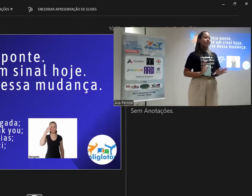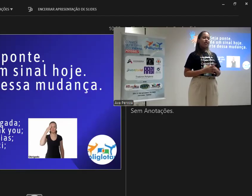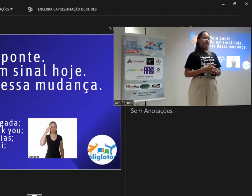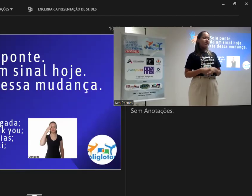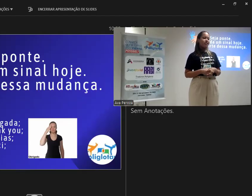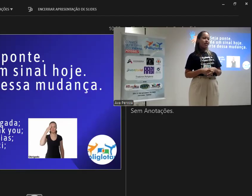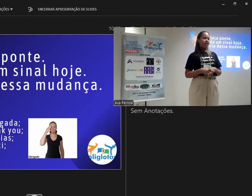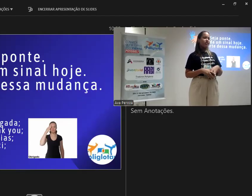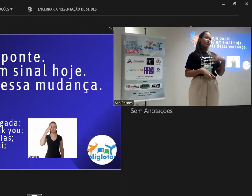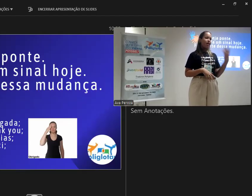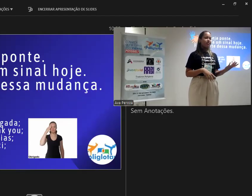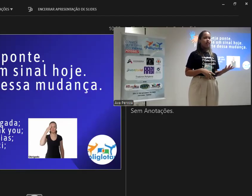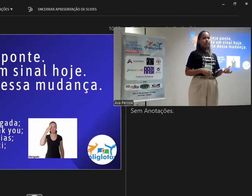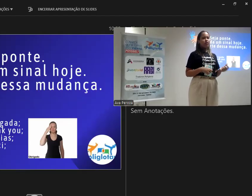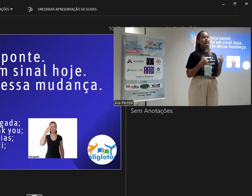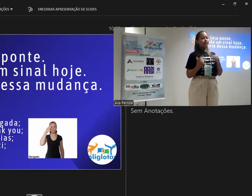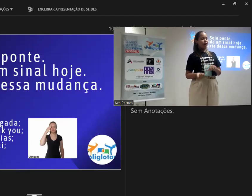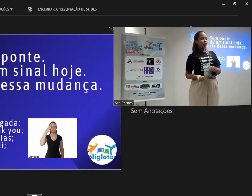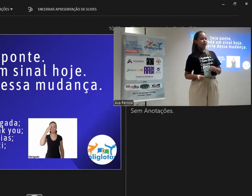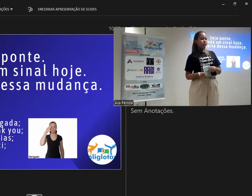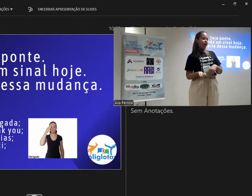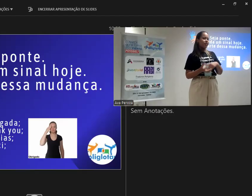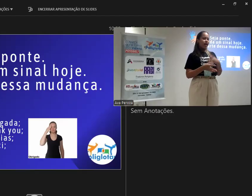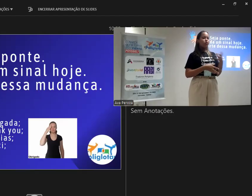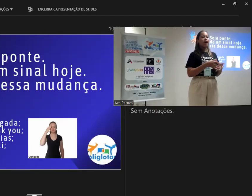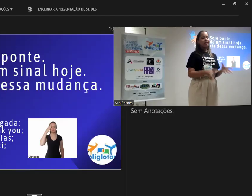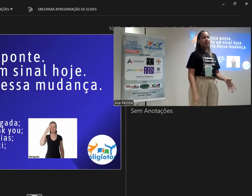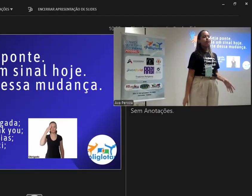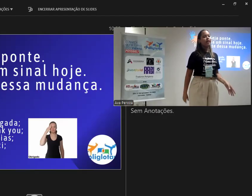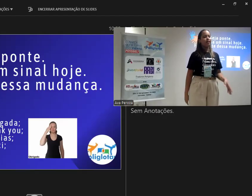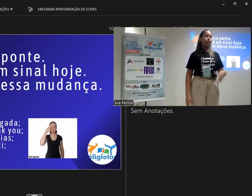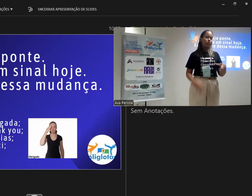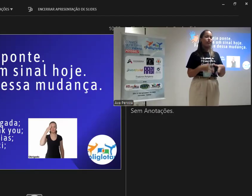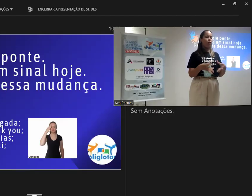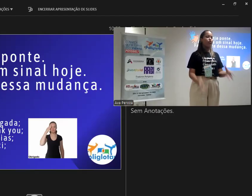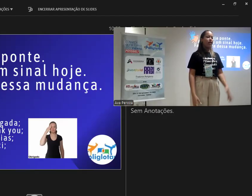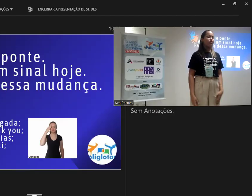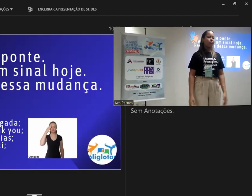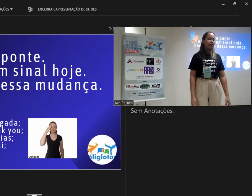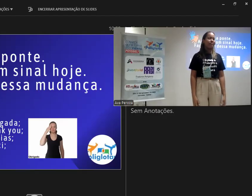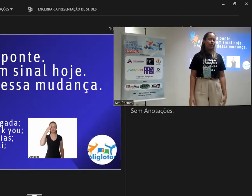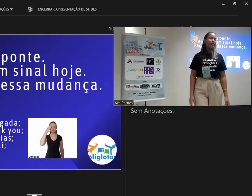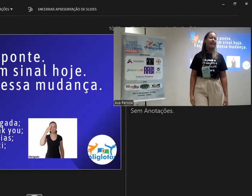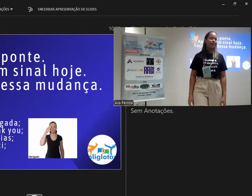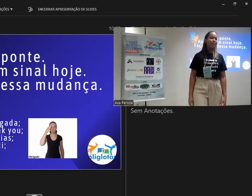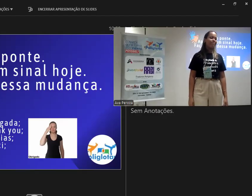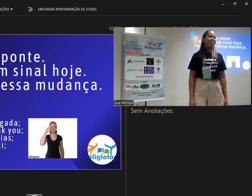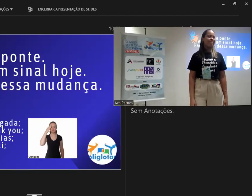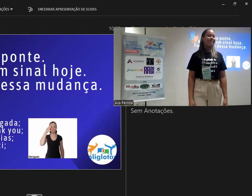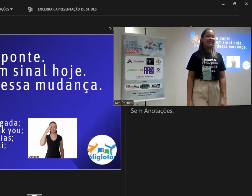tem essas referências internas, são sinais que não são oficiais da Libras, mas é usado ali na família, tipo da comunidade. Também tem